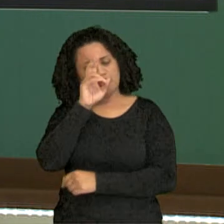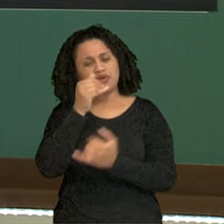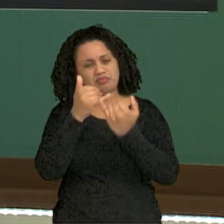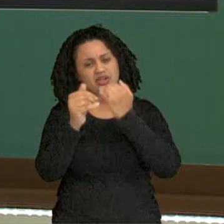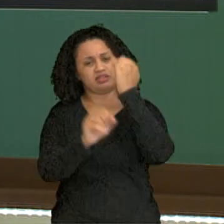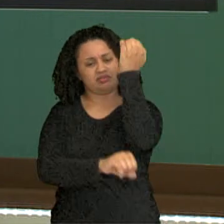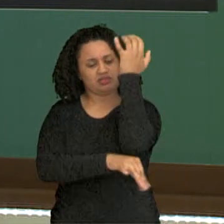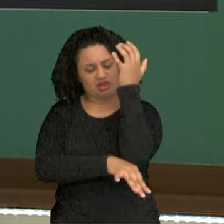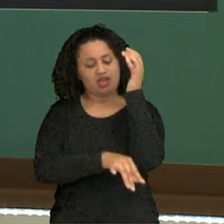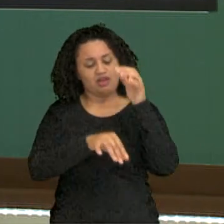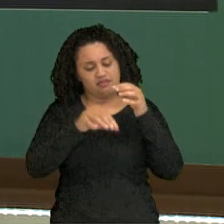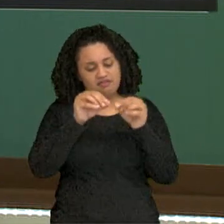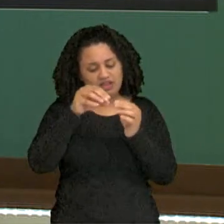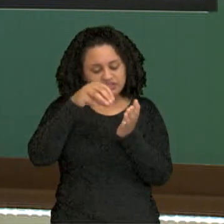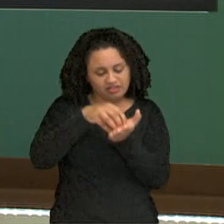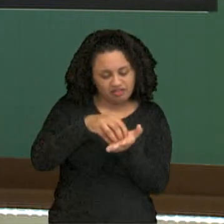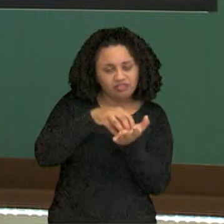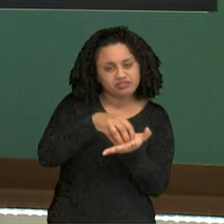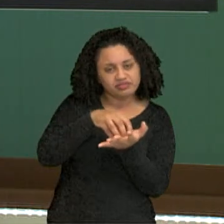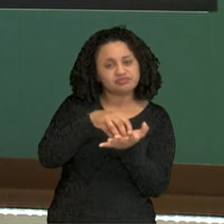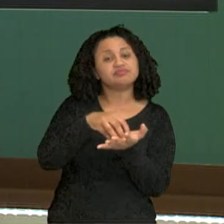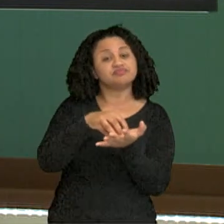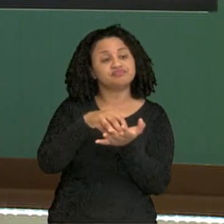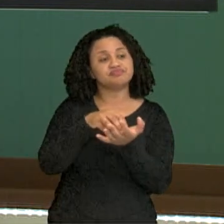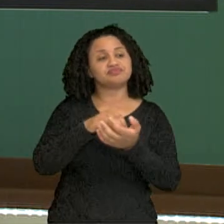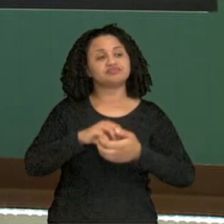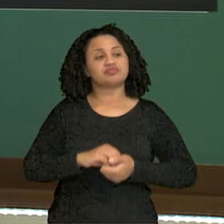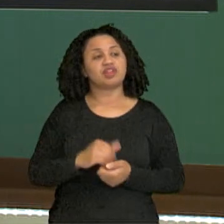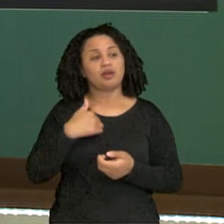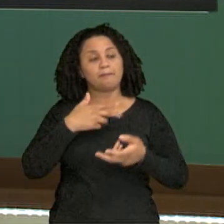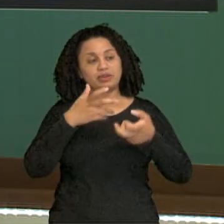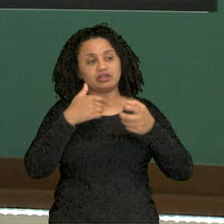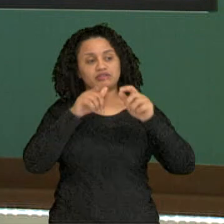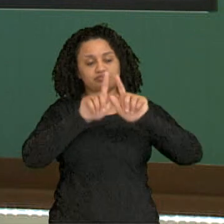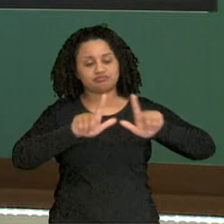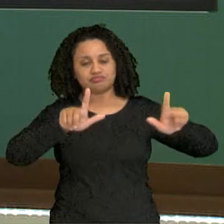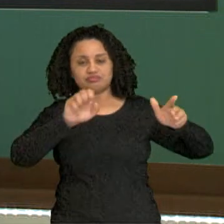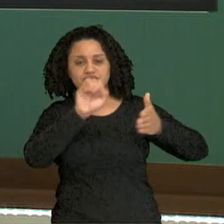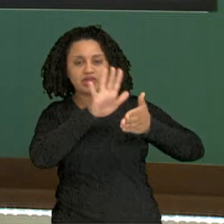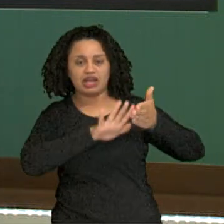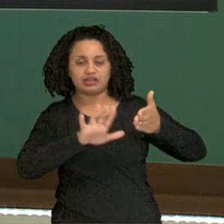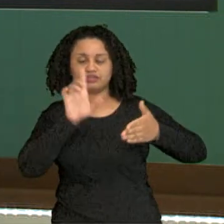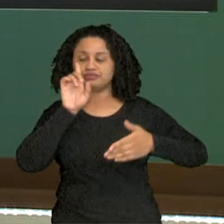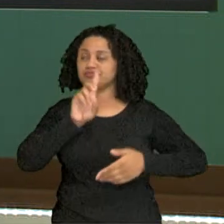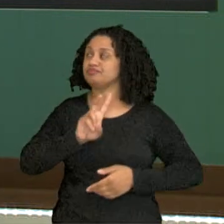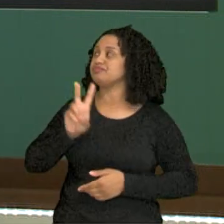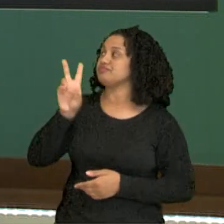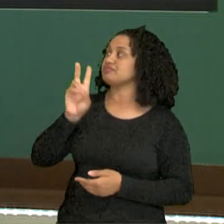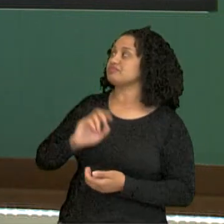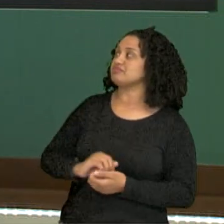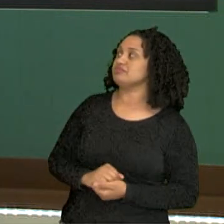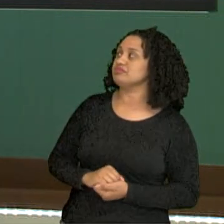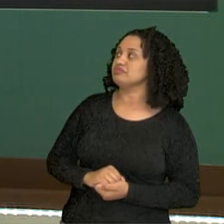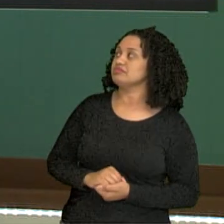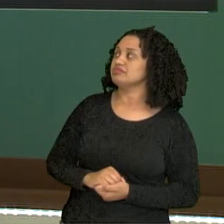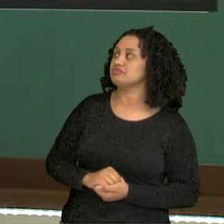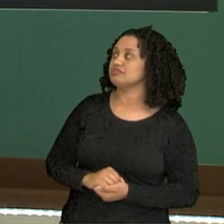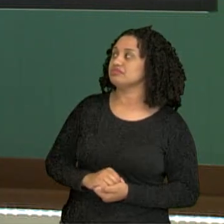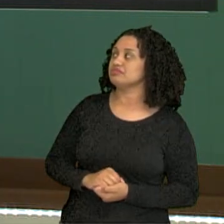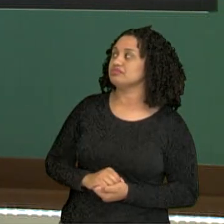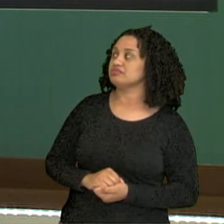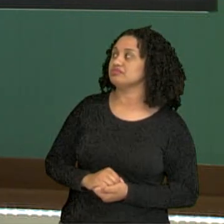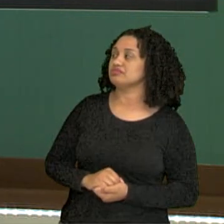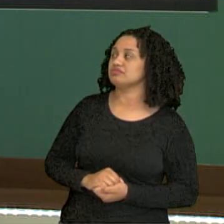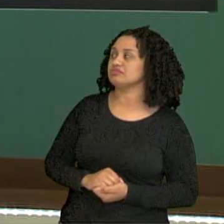de fixação à planta no substrato. Então reparem nessa imagem aqui, essas três estruturas.